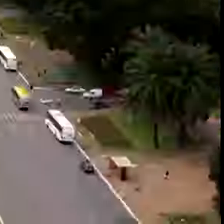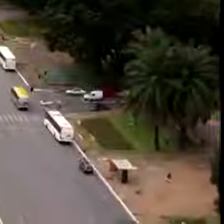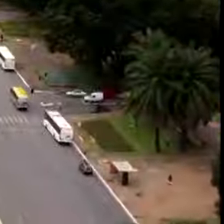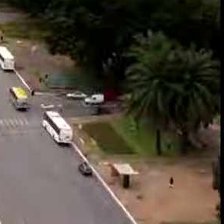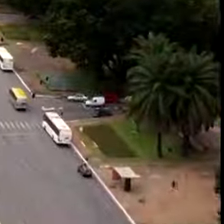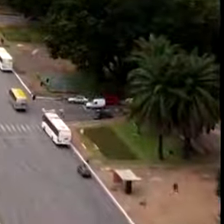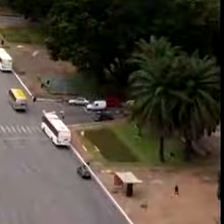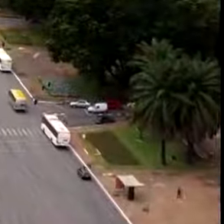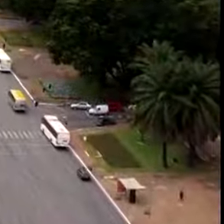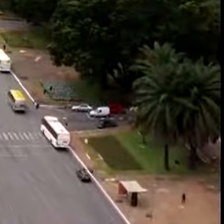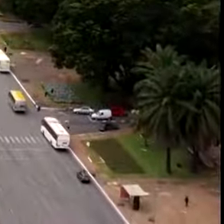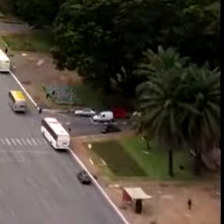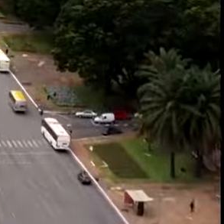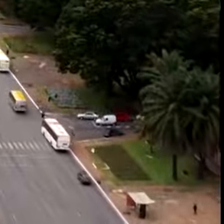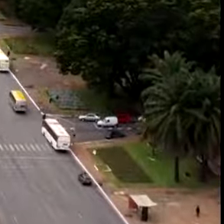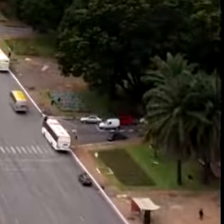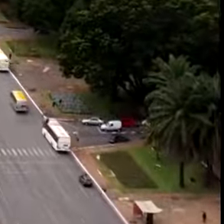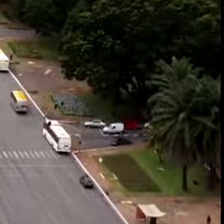Tchau.